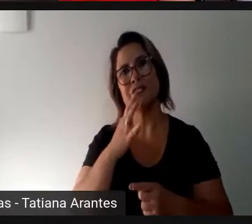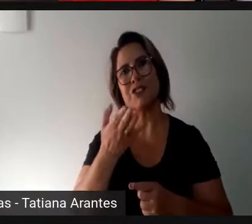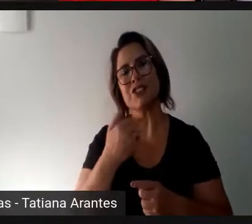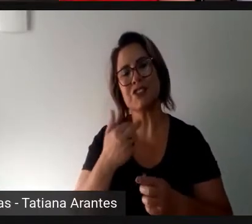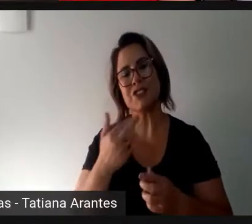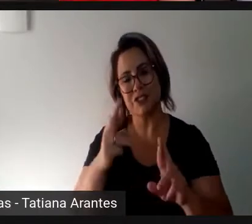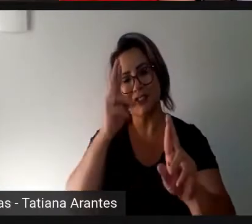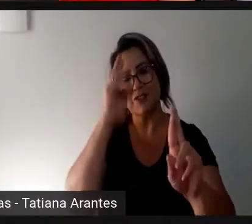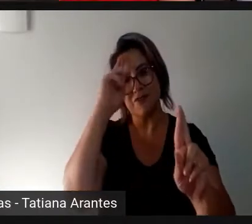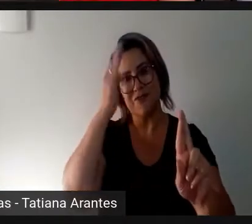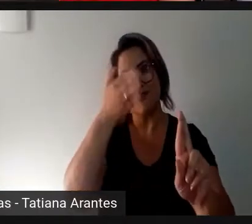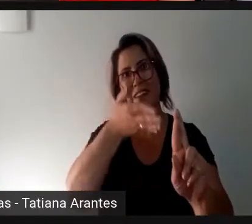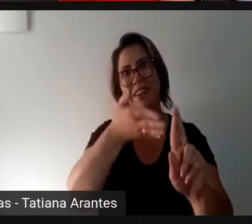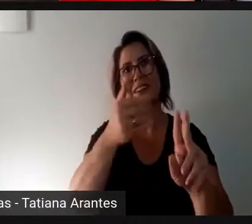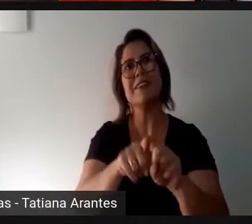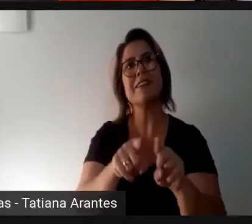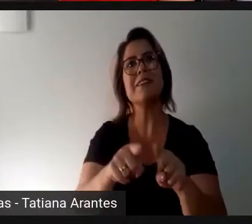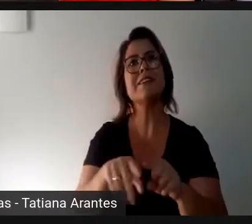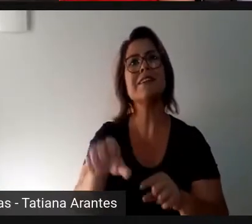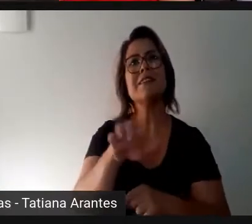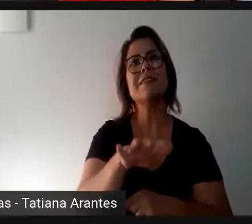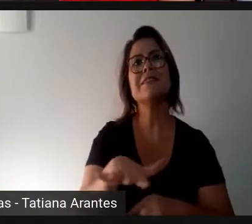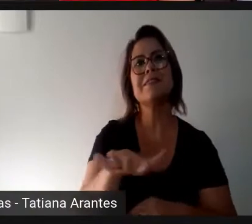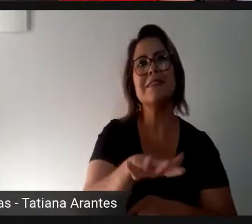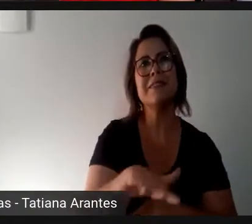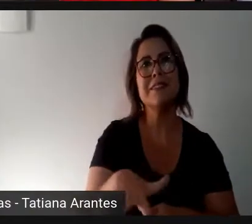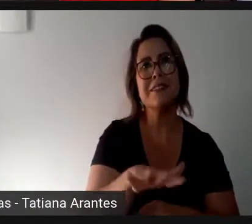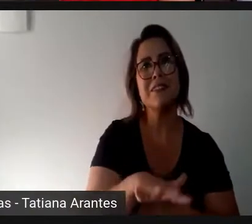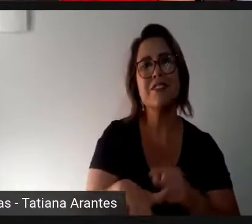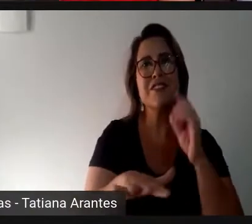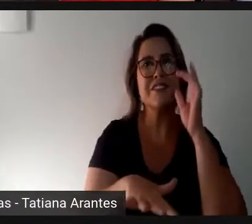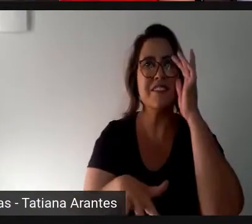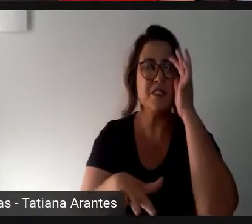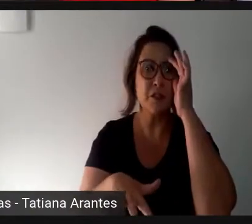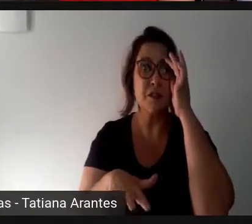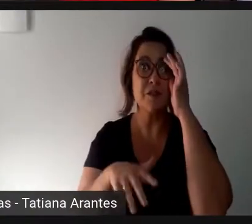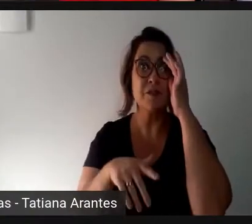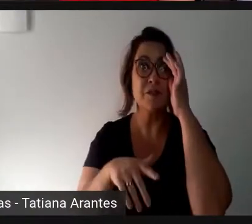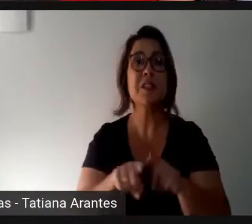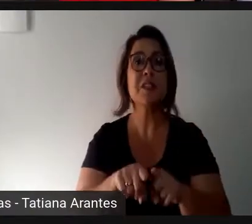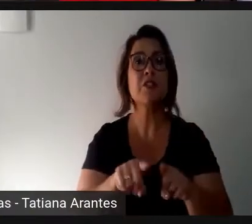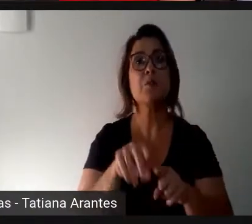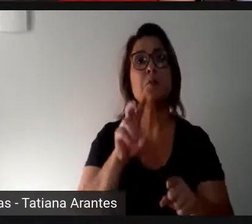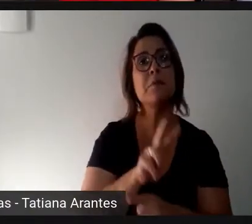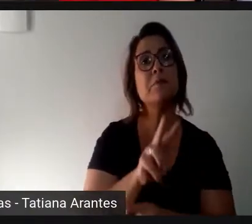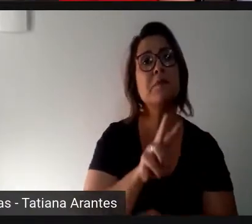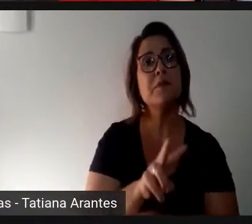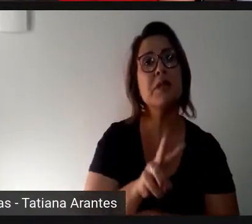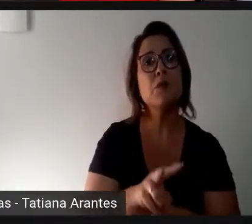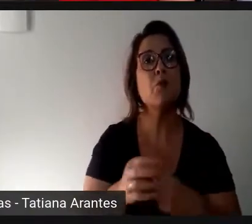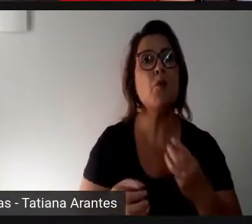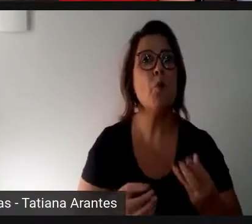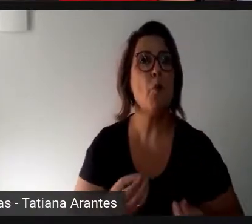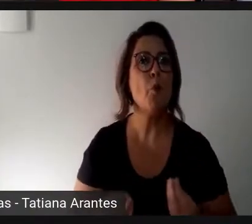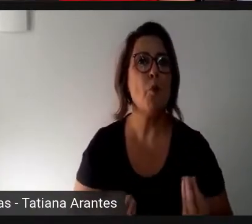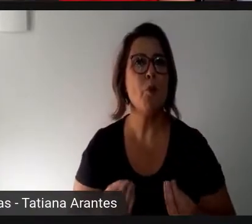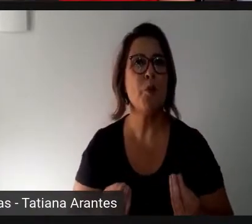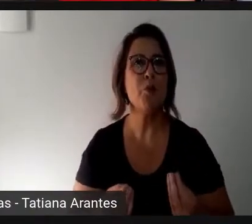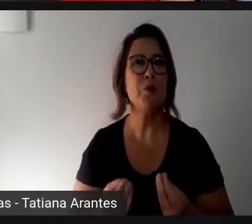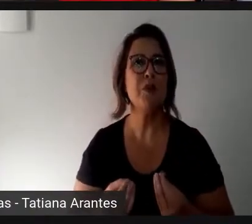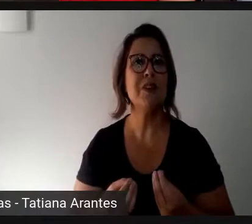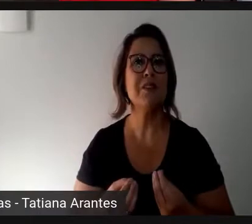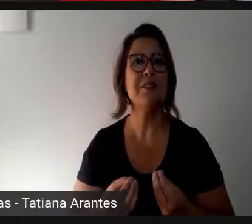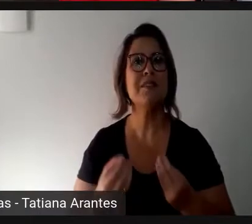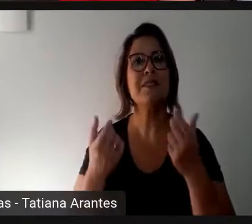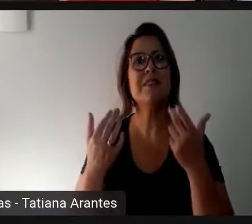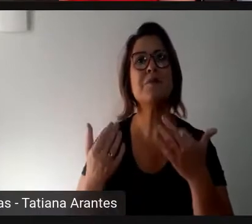É uma pessoa que está na lida todo dia e encara um negócio tão complexo com a leveza que ele acabou de explicar para a gente. No momento, quando ele falava, eu